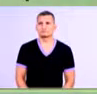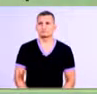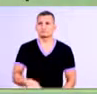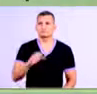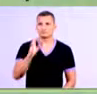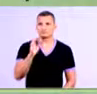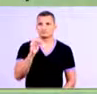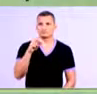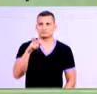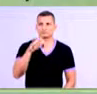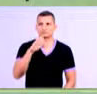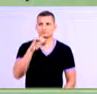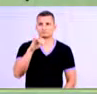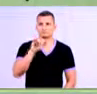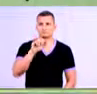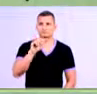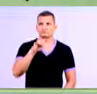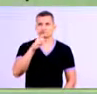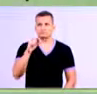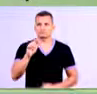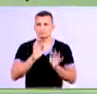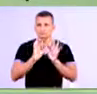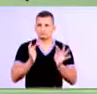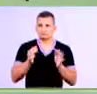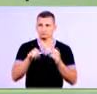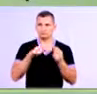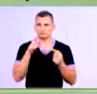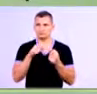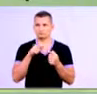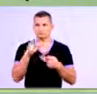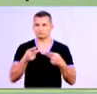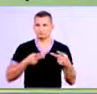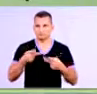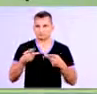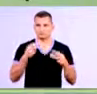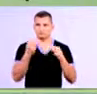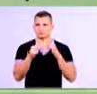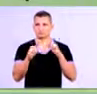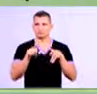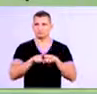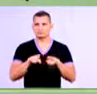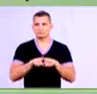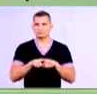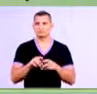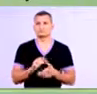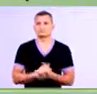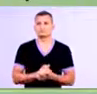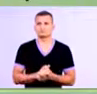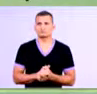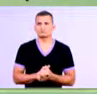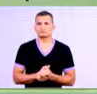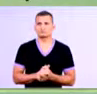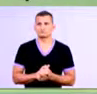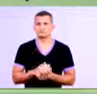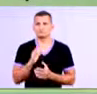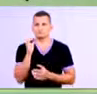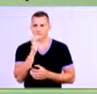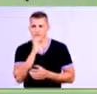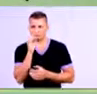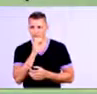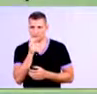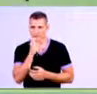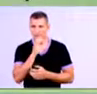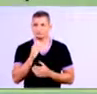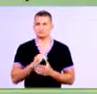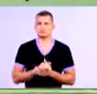Concisão, simplicidade e objetividade no projeto e nas mensagens. Eficácia e eficiência.